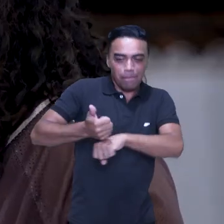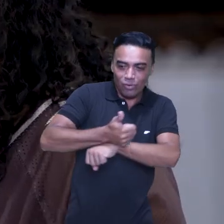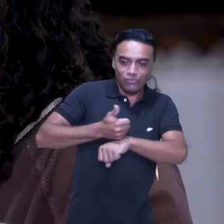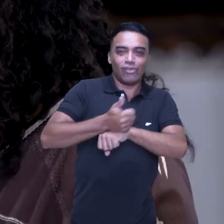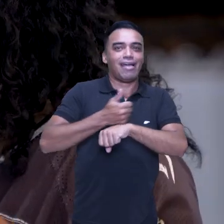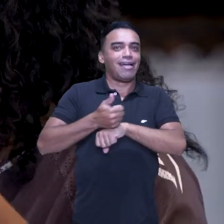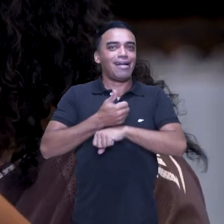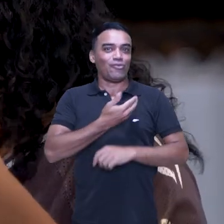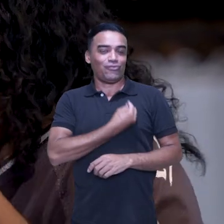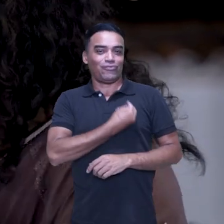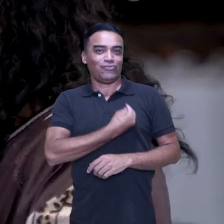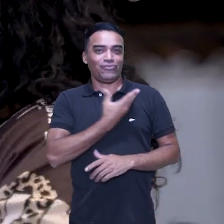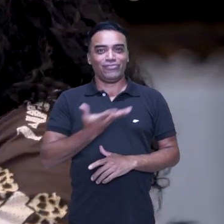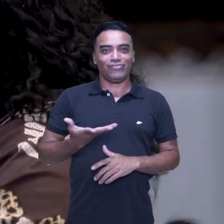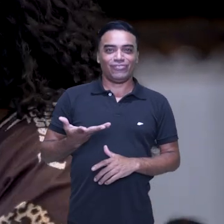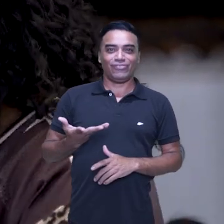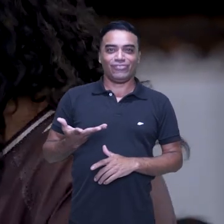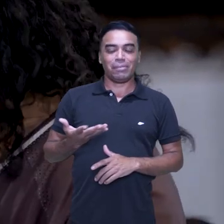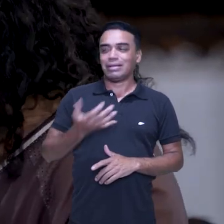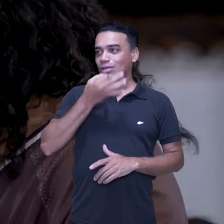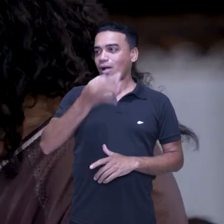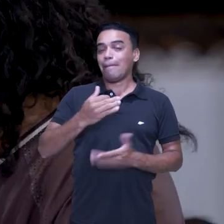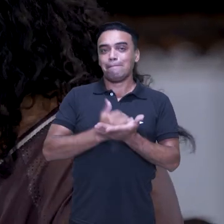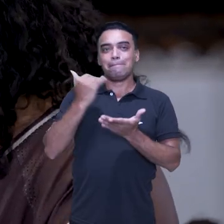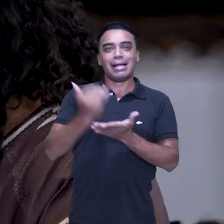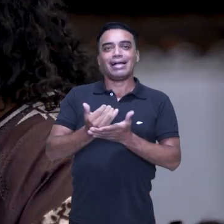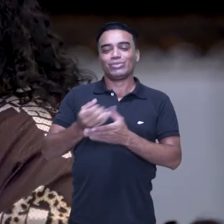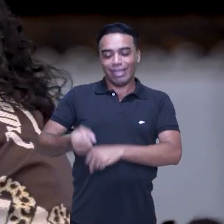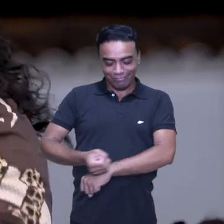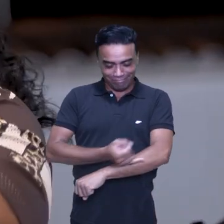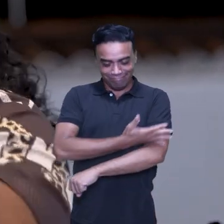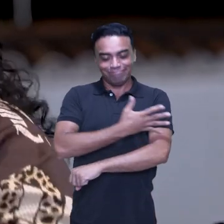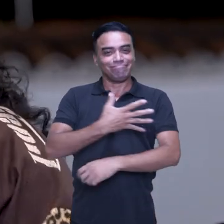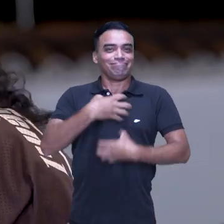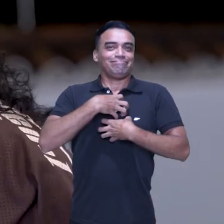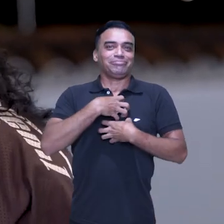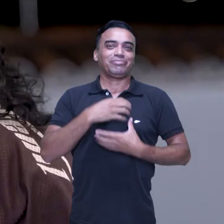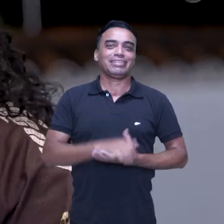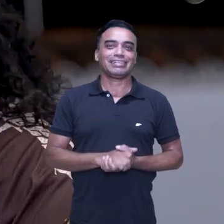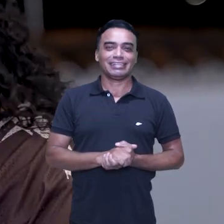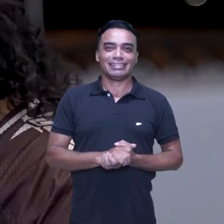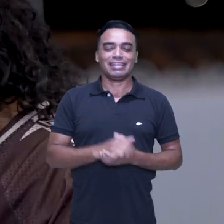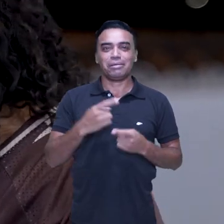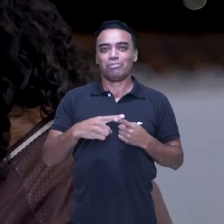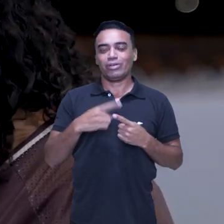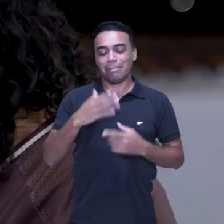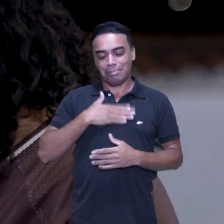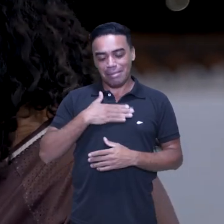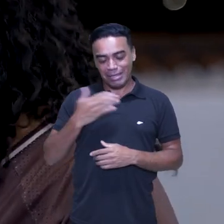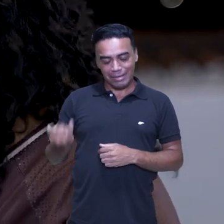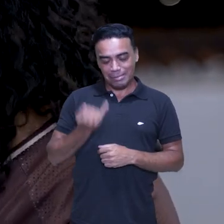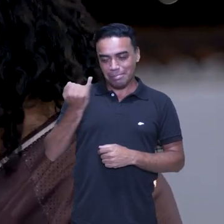de carreira. Mas eu acho que o mais ainda é o sentimental. Porque foi muito importante para